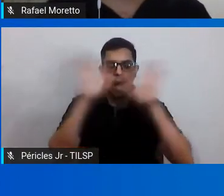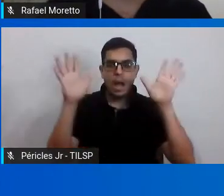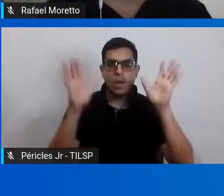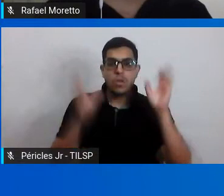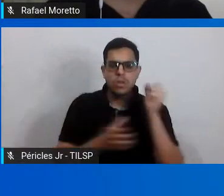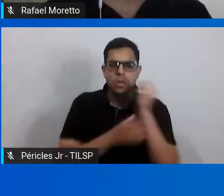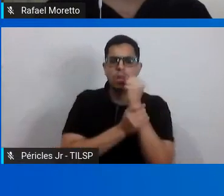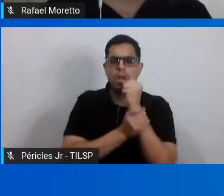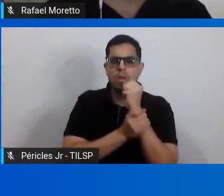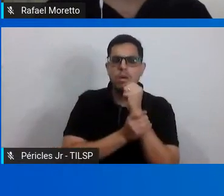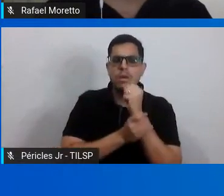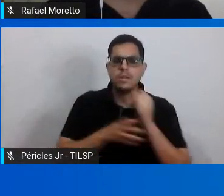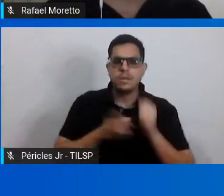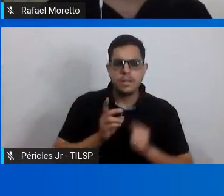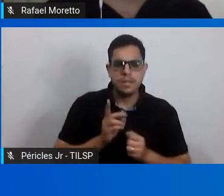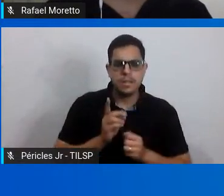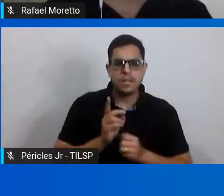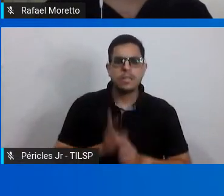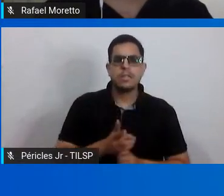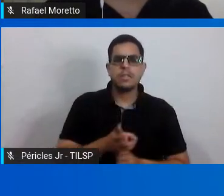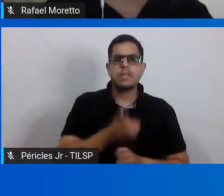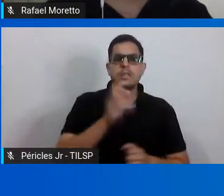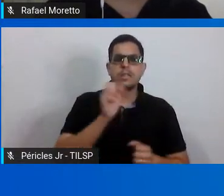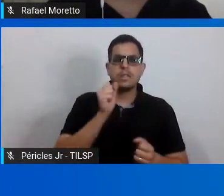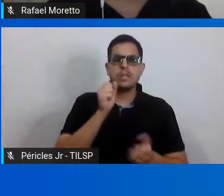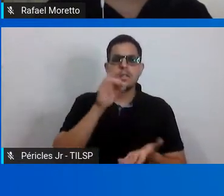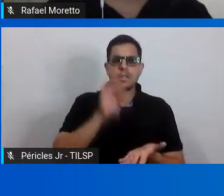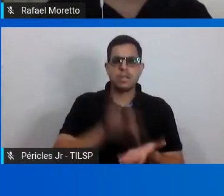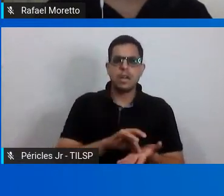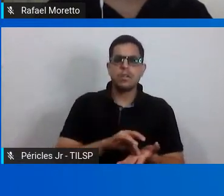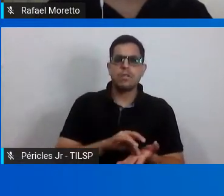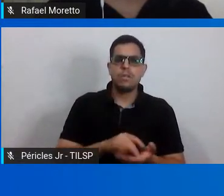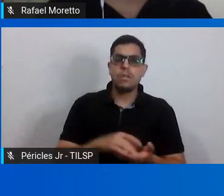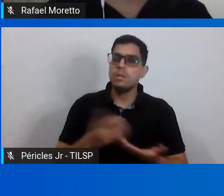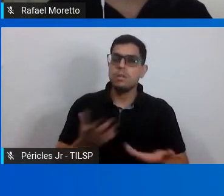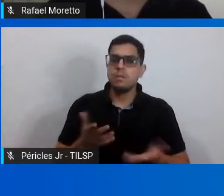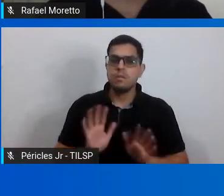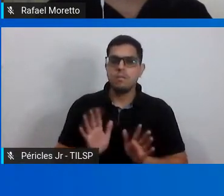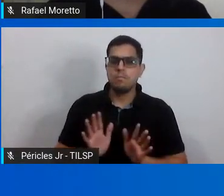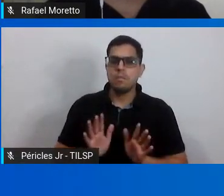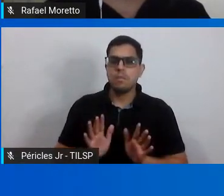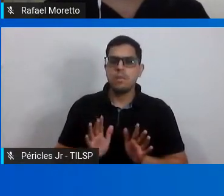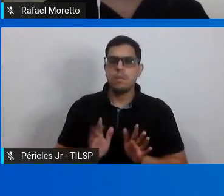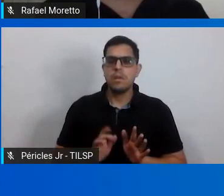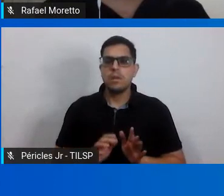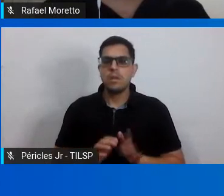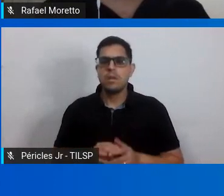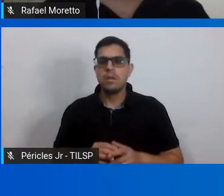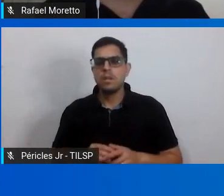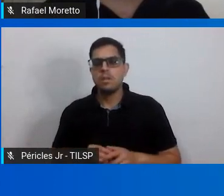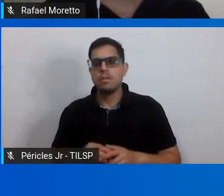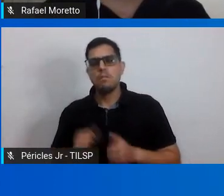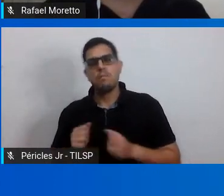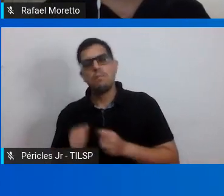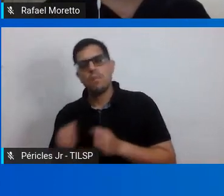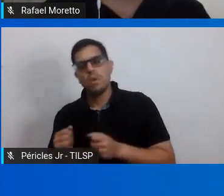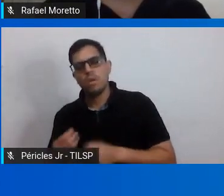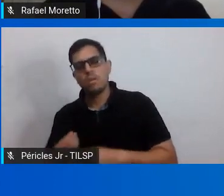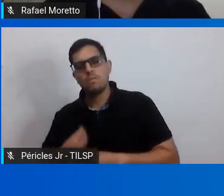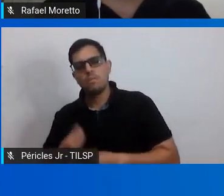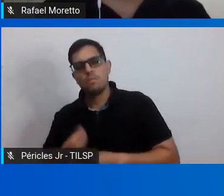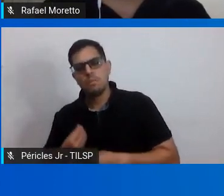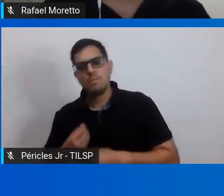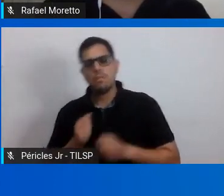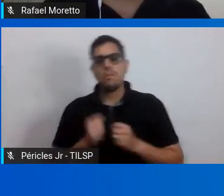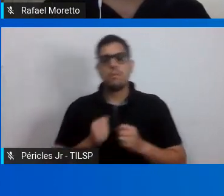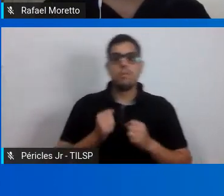olhar para esse processo e dizer o que nós poderíamos fazer com a presencialidade a não presencialidade para fazer com que isso